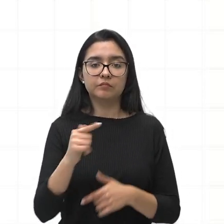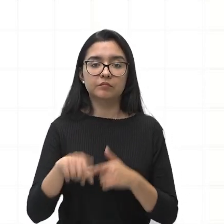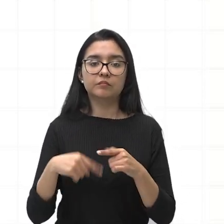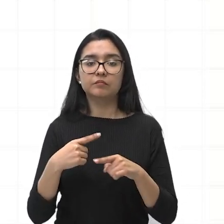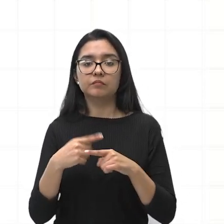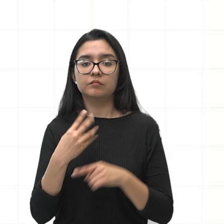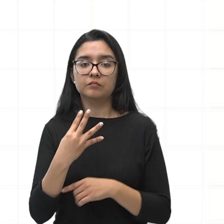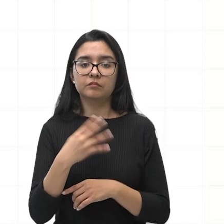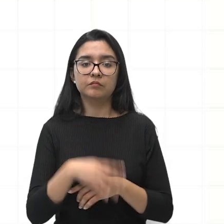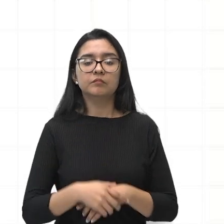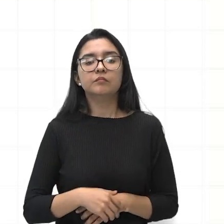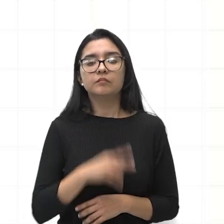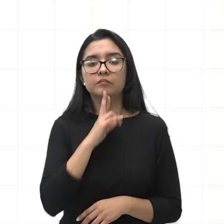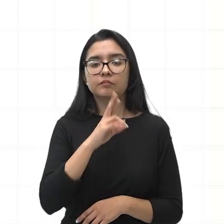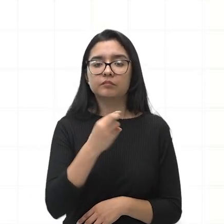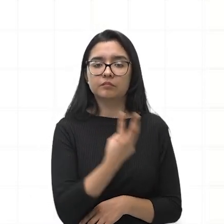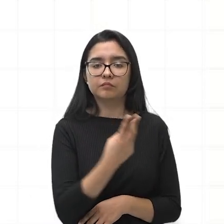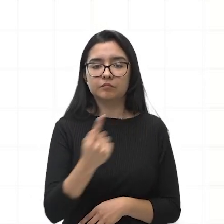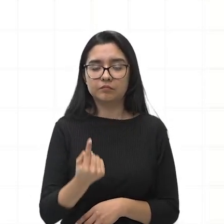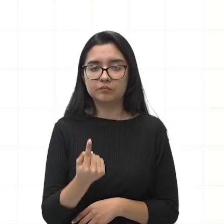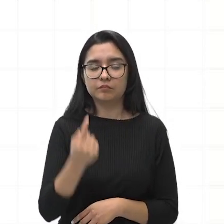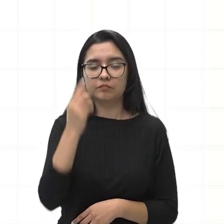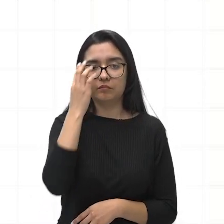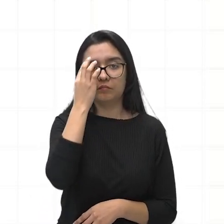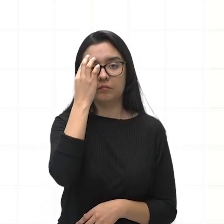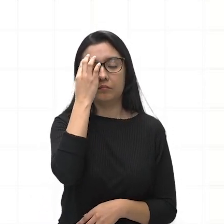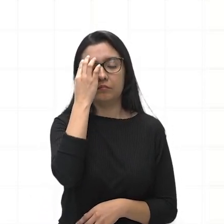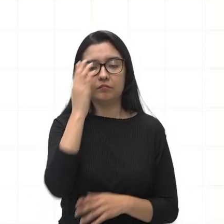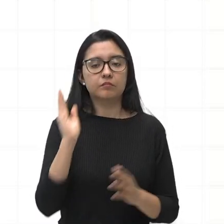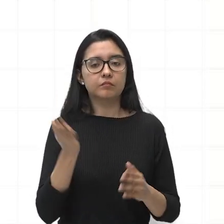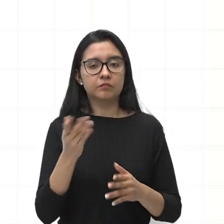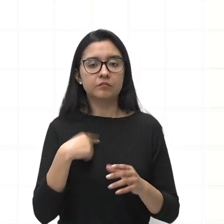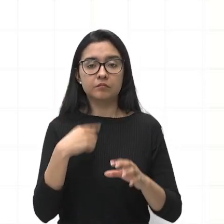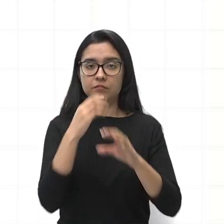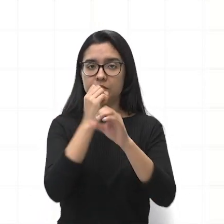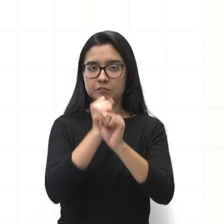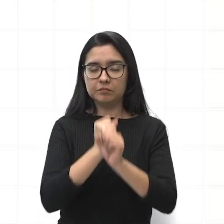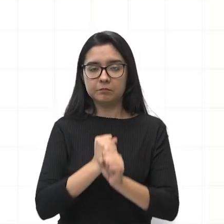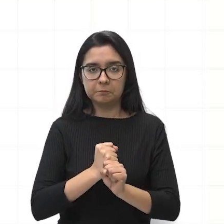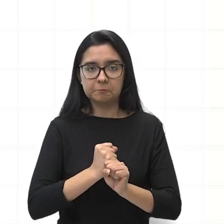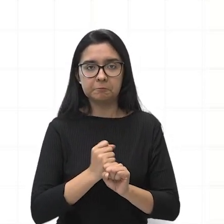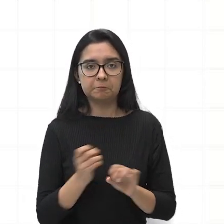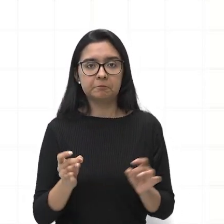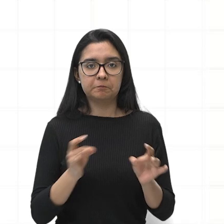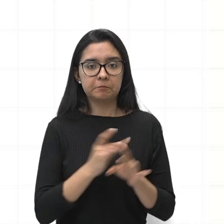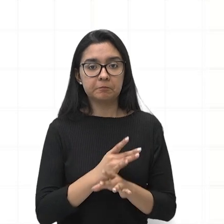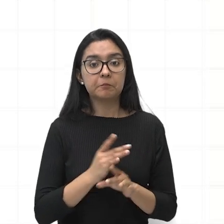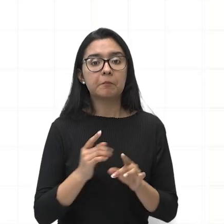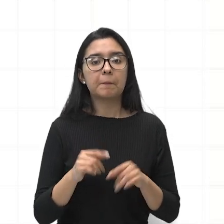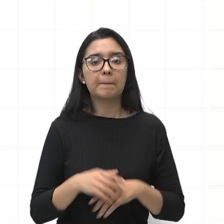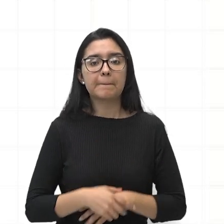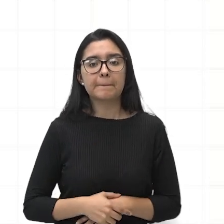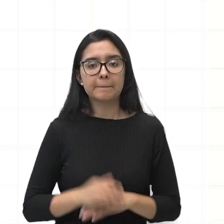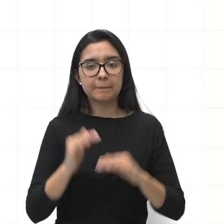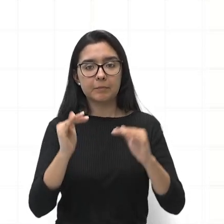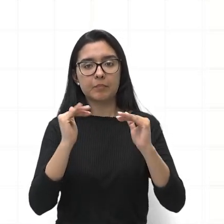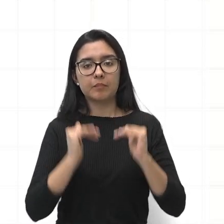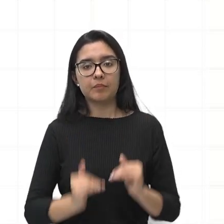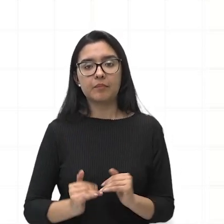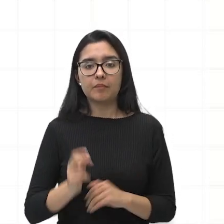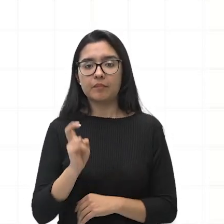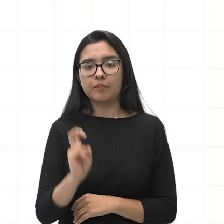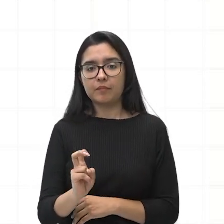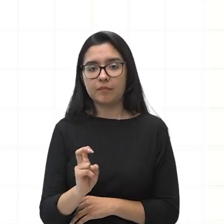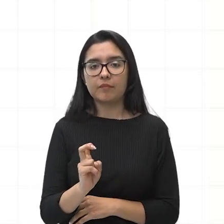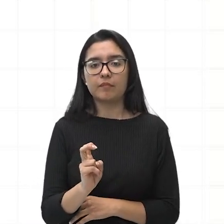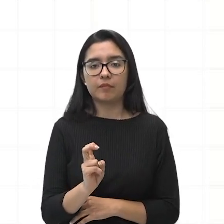Correto? Muito bem. Aí calculamos a diferença disso daqui. Aqui ficou valendo de 5, né? Prestou